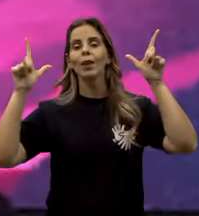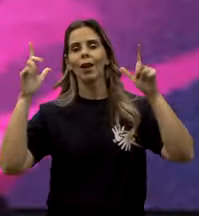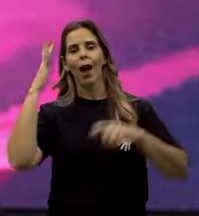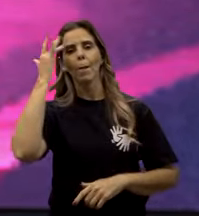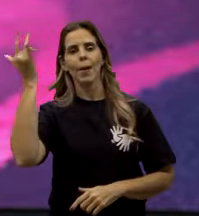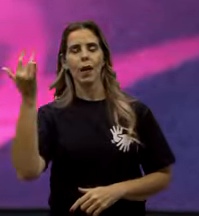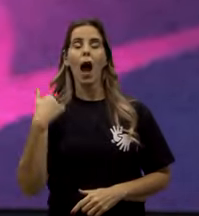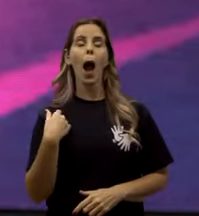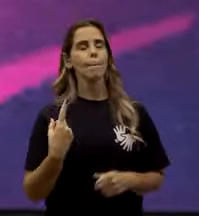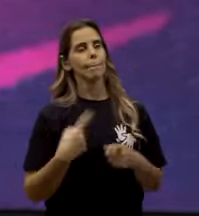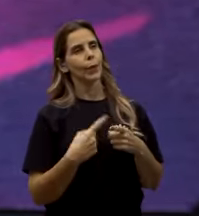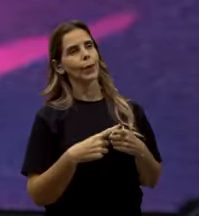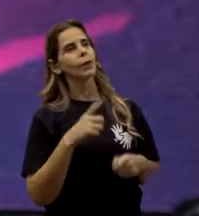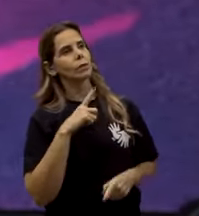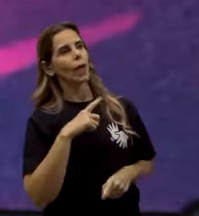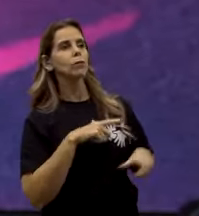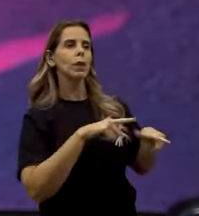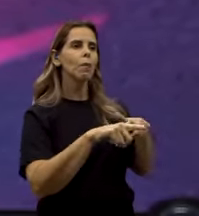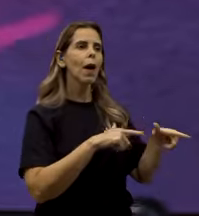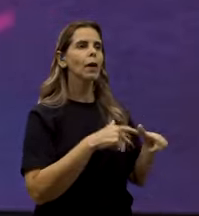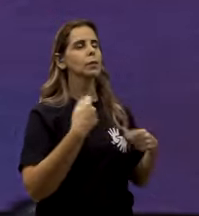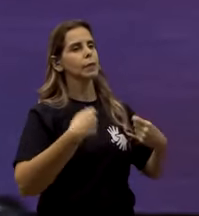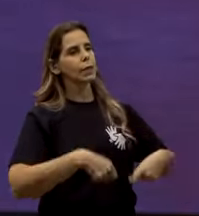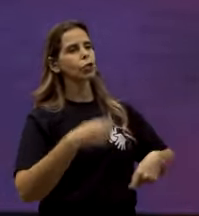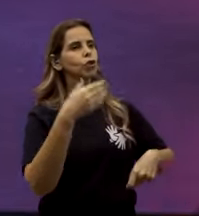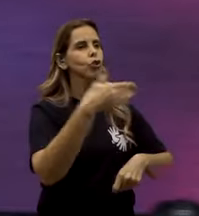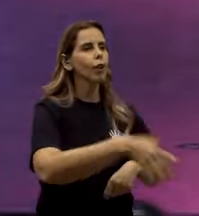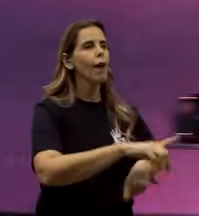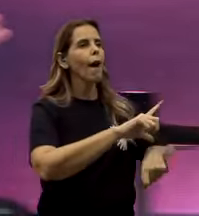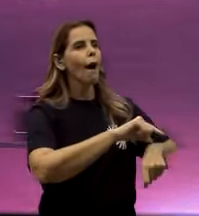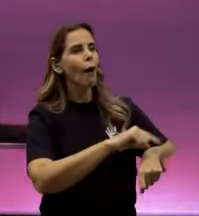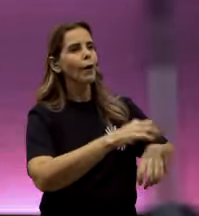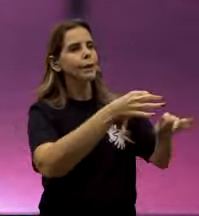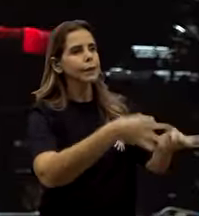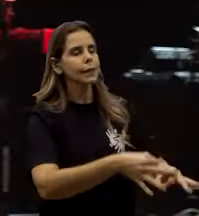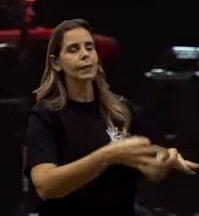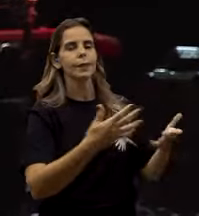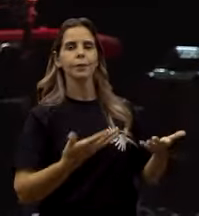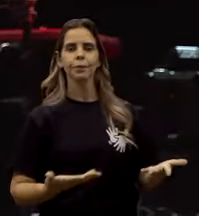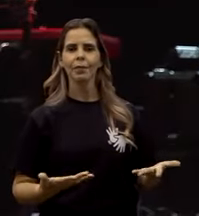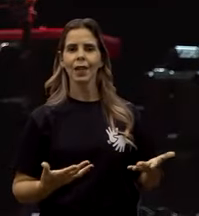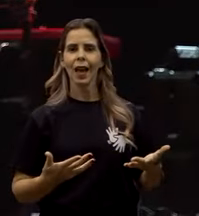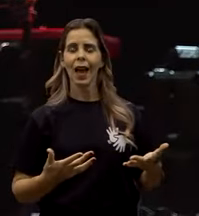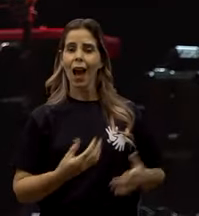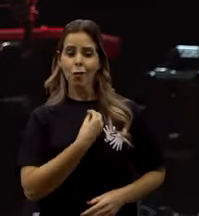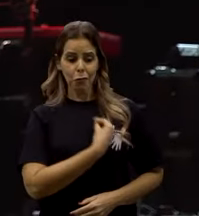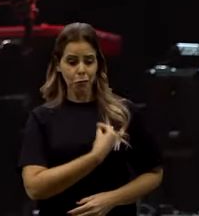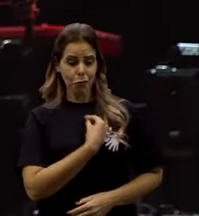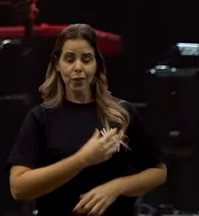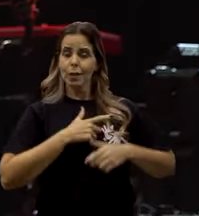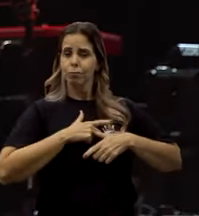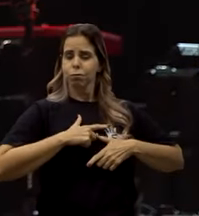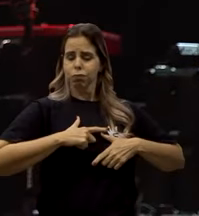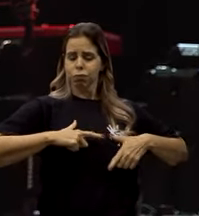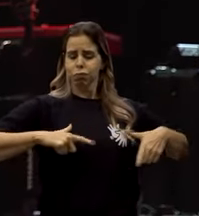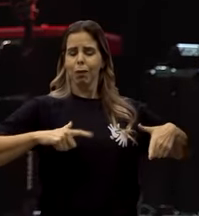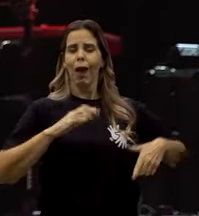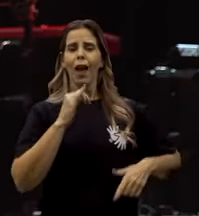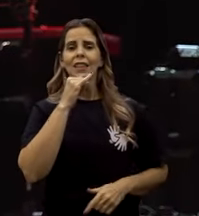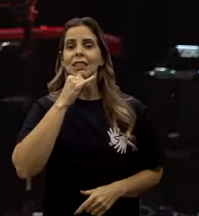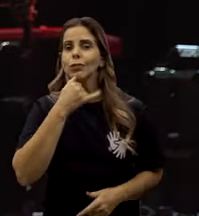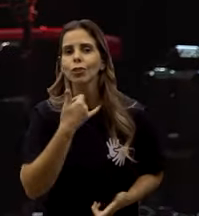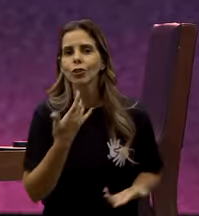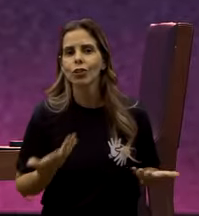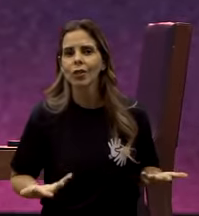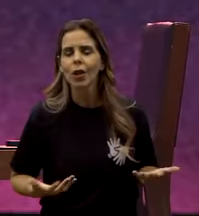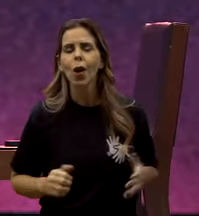porque eu tenho emprego eu tenho eu tenho horário para chegar ou seja Que Vida Vazia Qual é o propósito você levantar de manhã todos os dias tomar